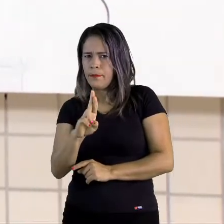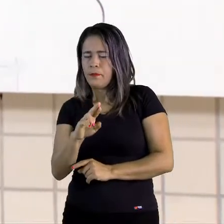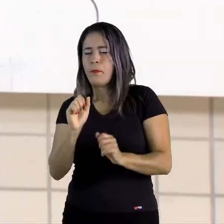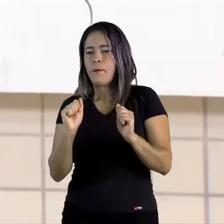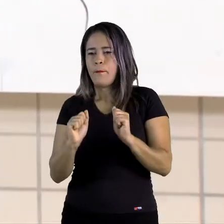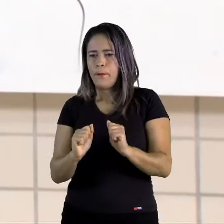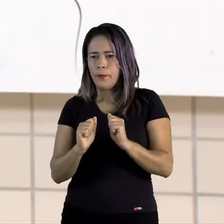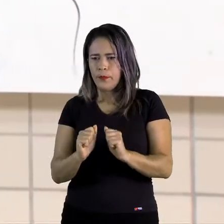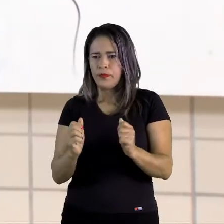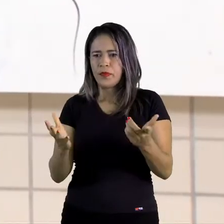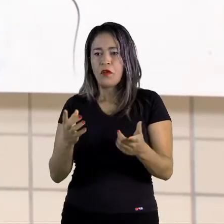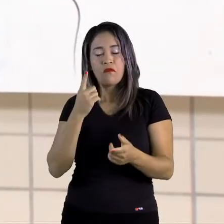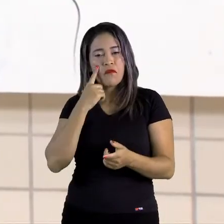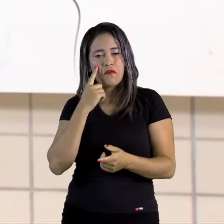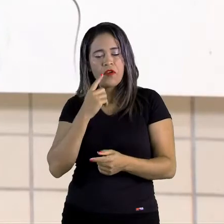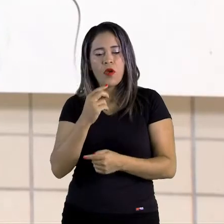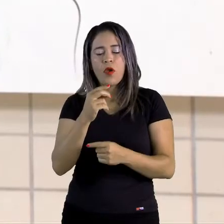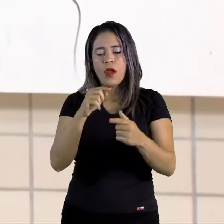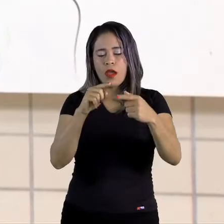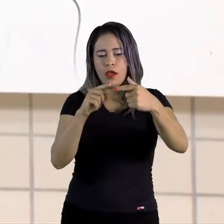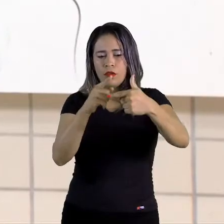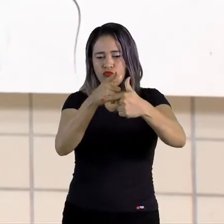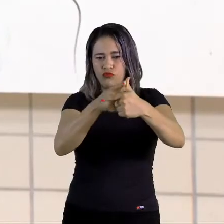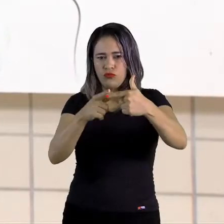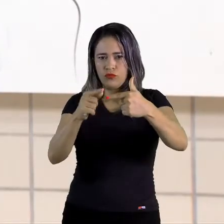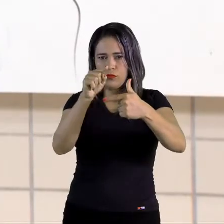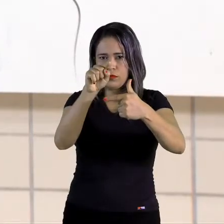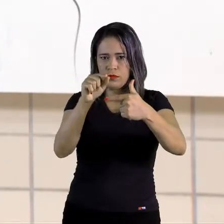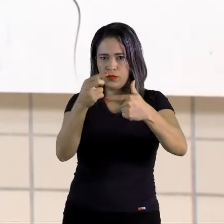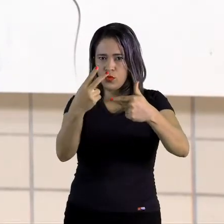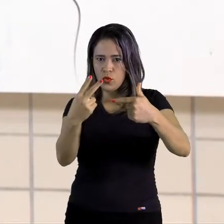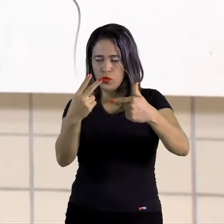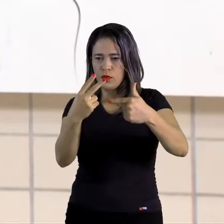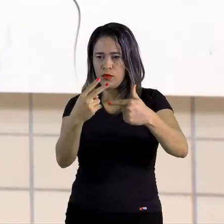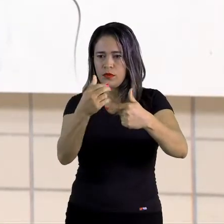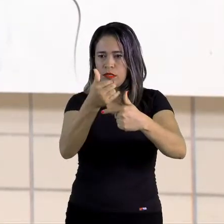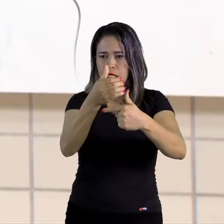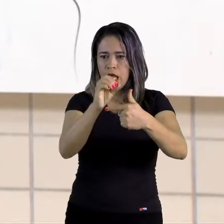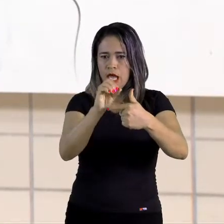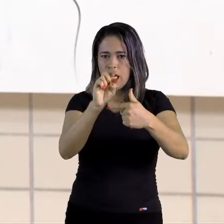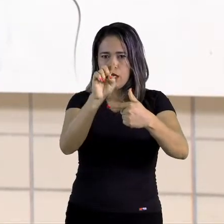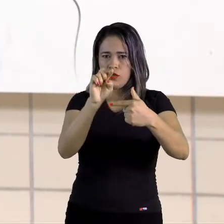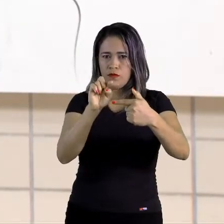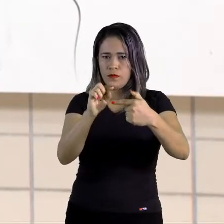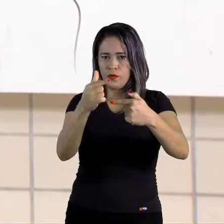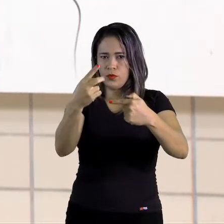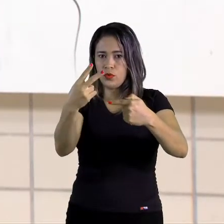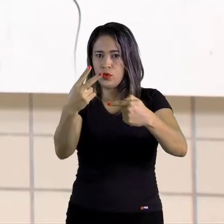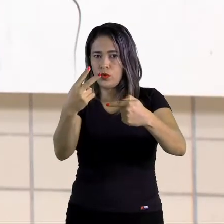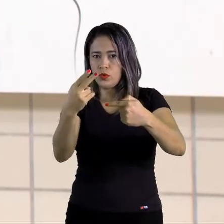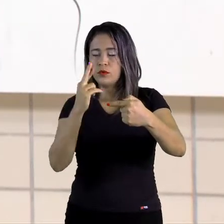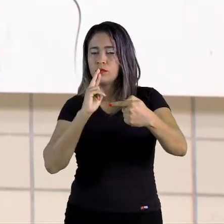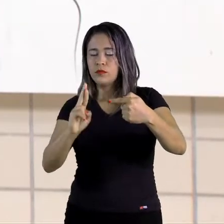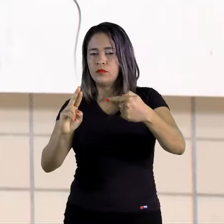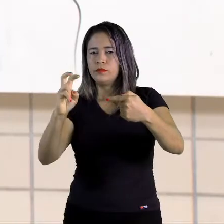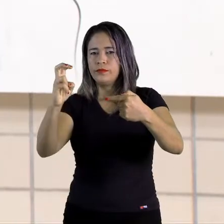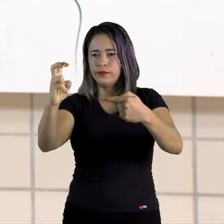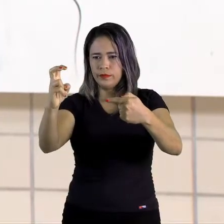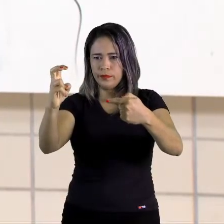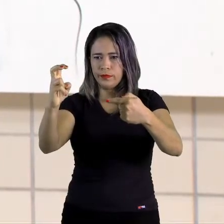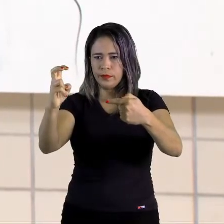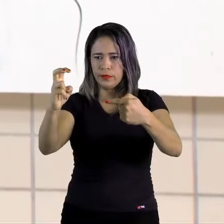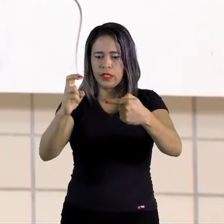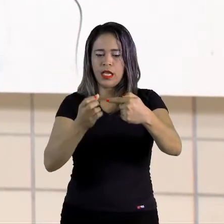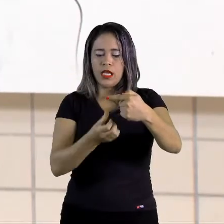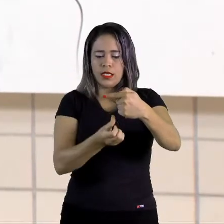vou simplificar aqui por 2. 10 dividido por 2, 5. 6 dividido